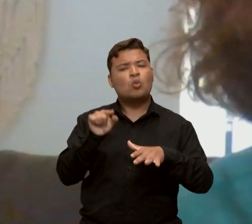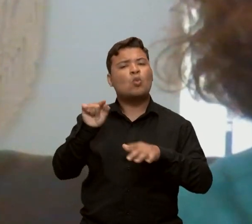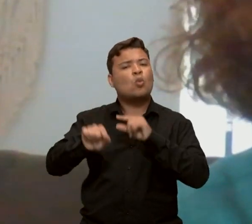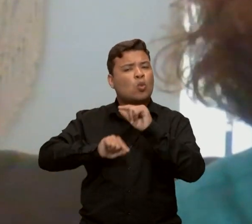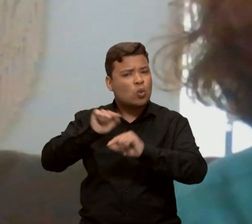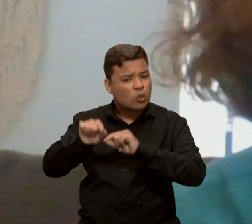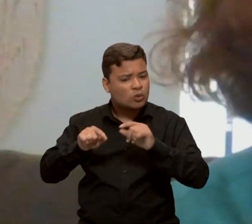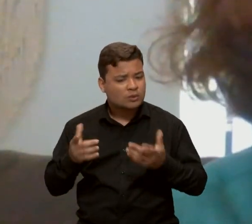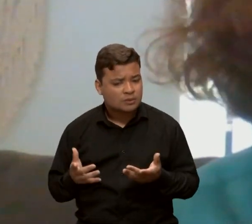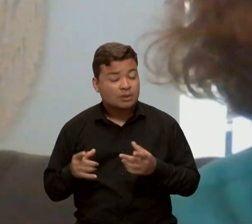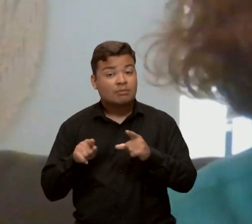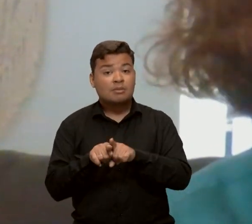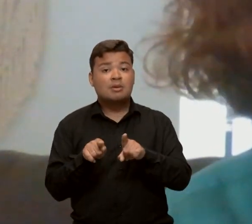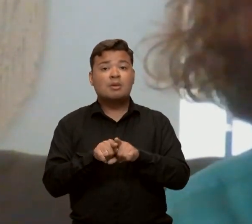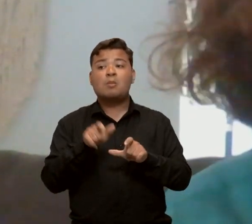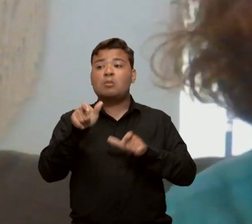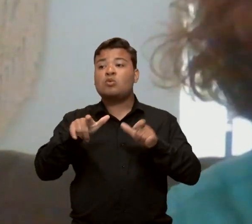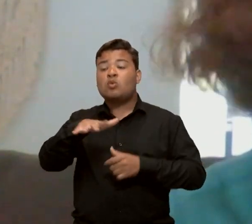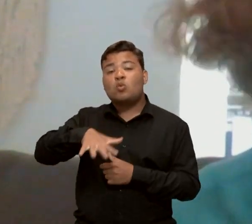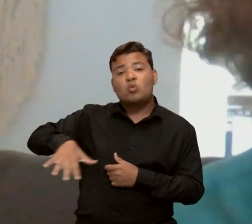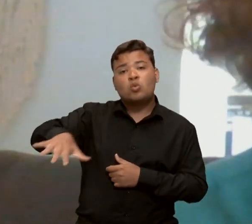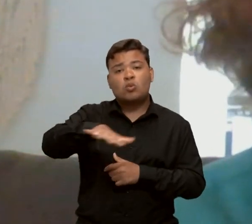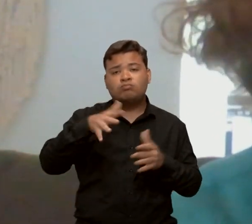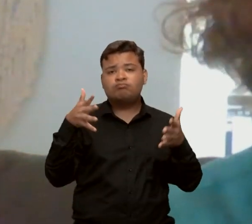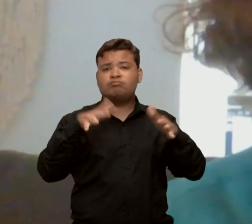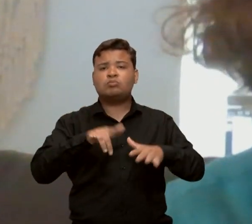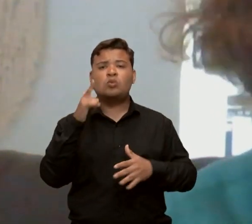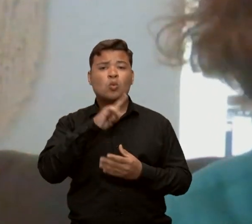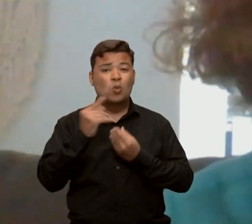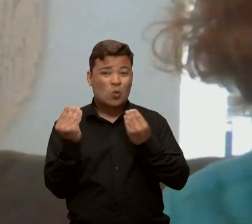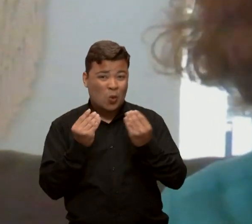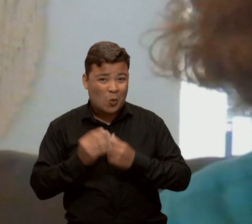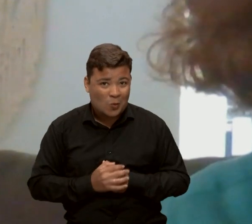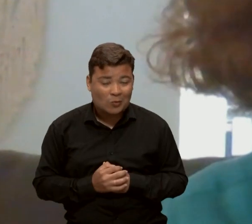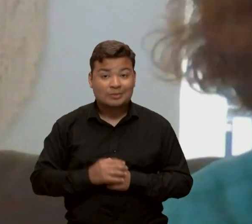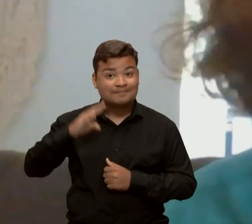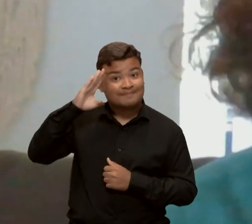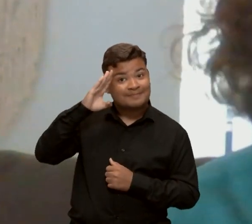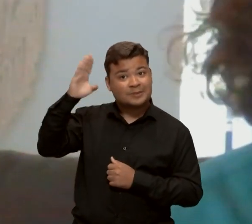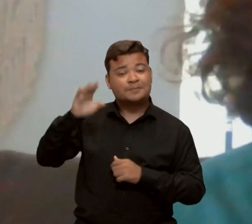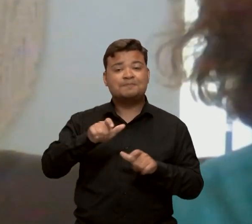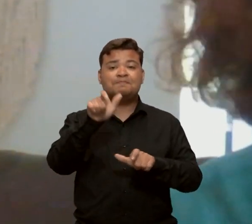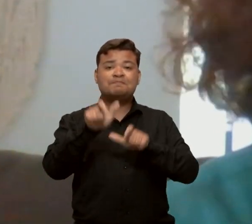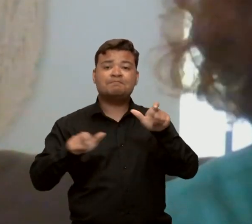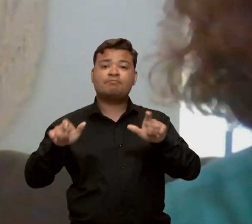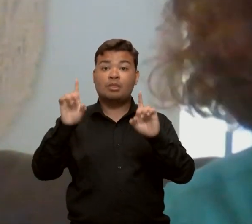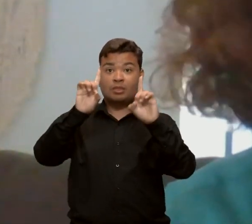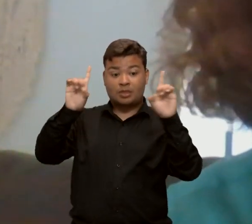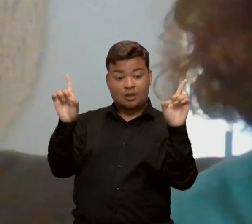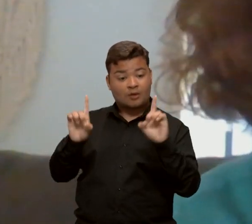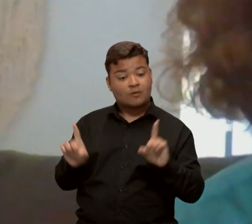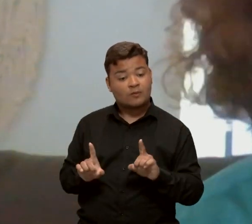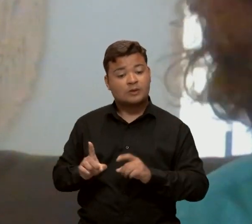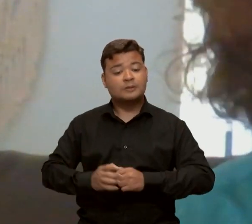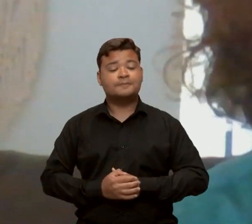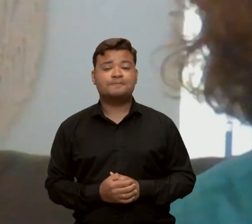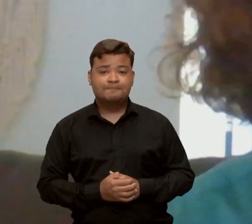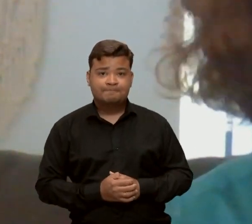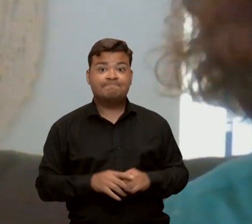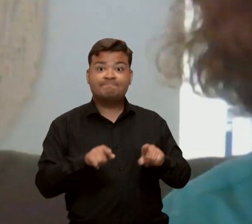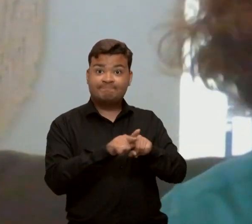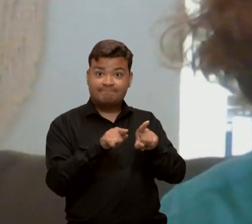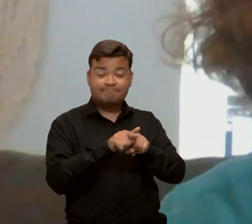as pessoas de uma maneira geral, principalmente para as pessoas com deficiência e mais especialmente ainda para